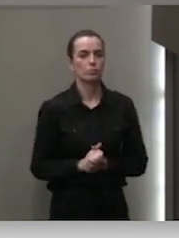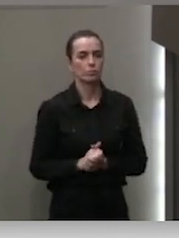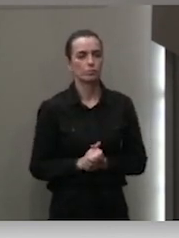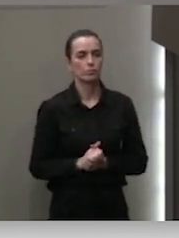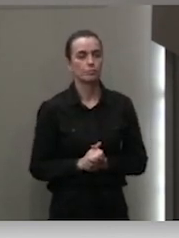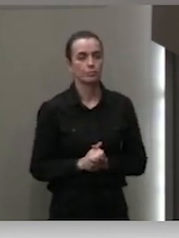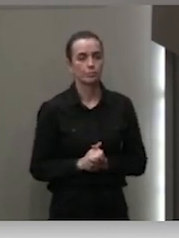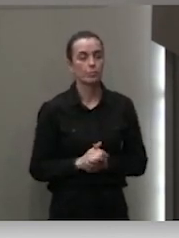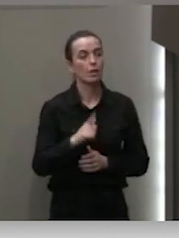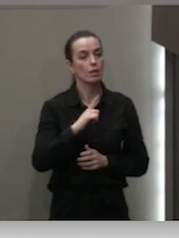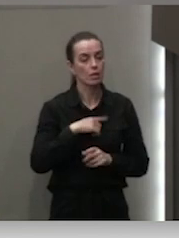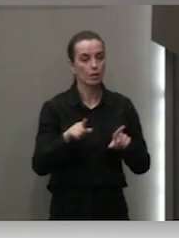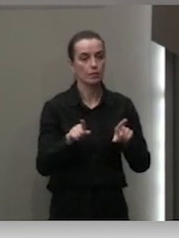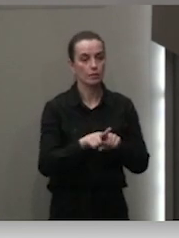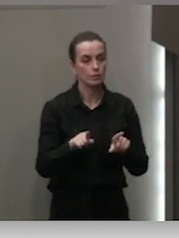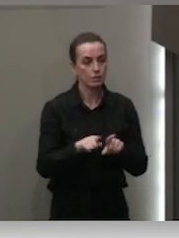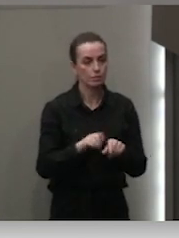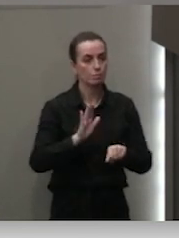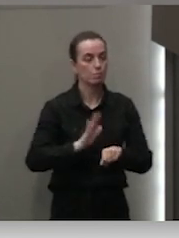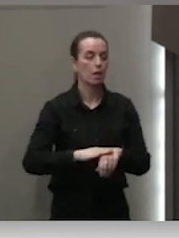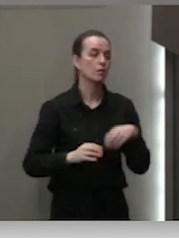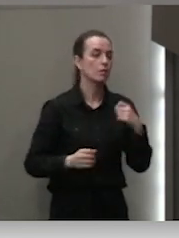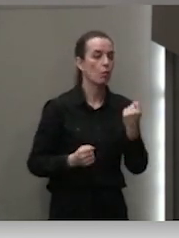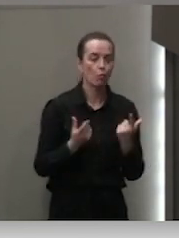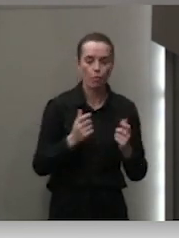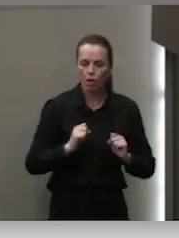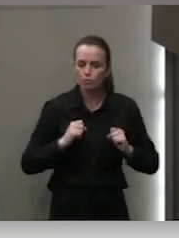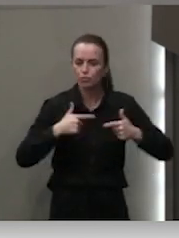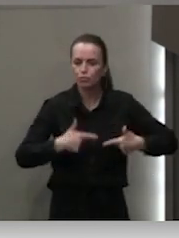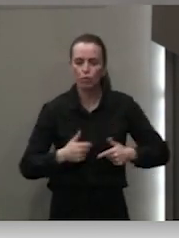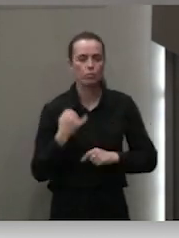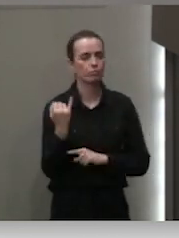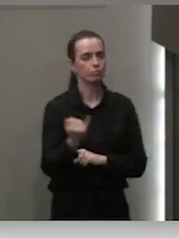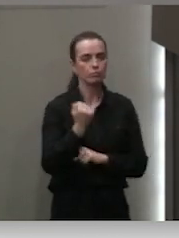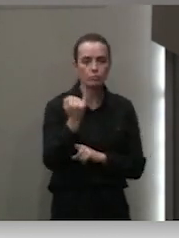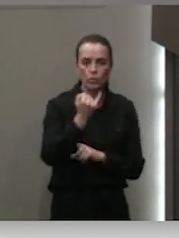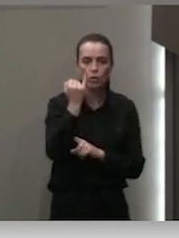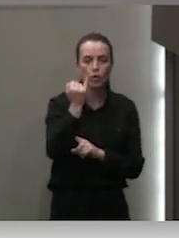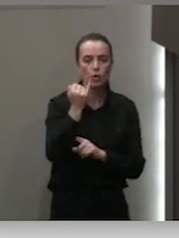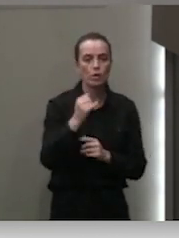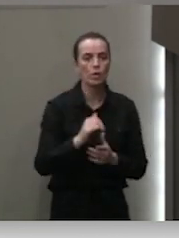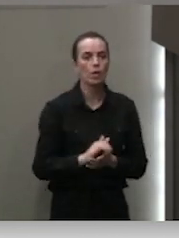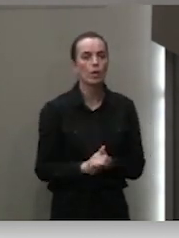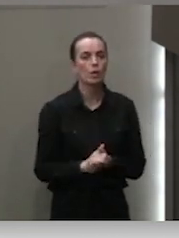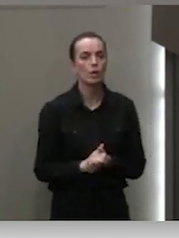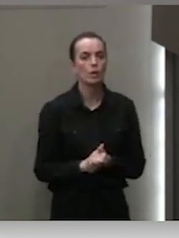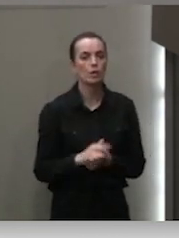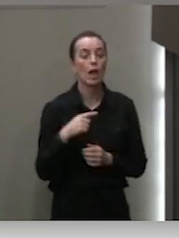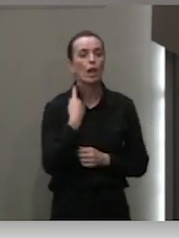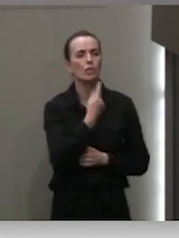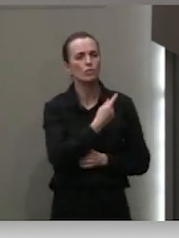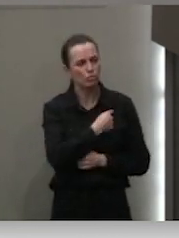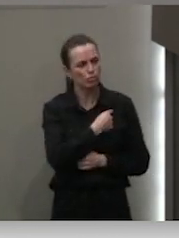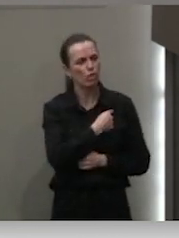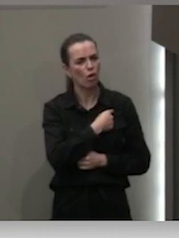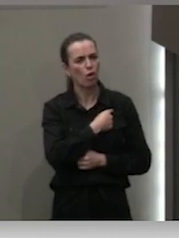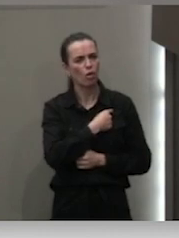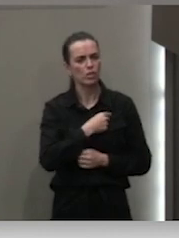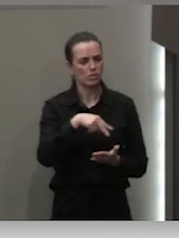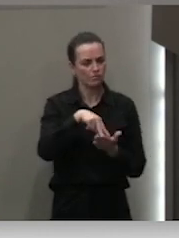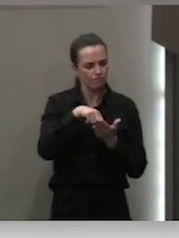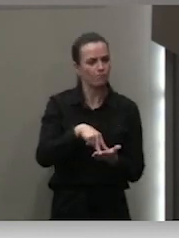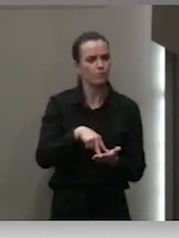tivemos mais algumas ações importantes eh Nossa posição contra o aborto